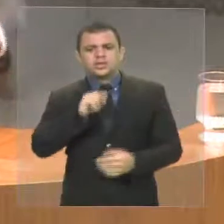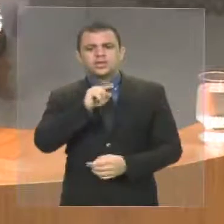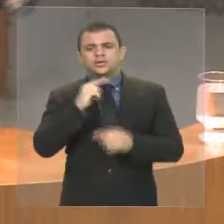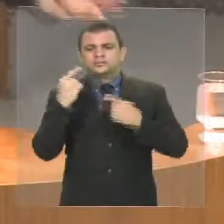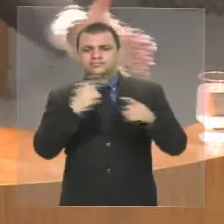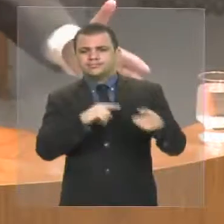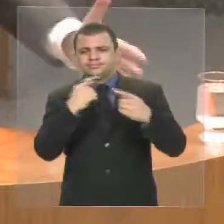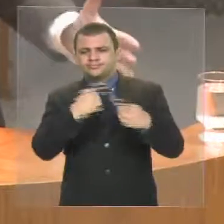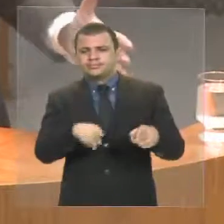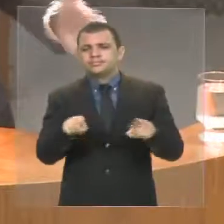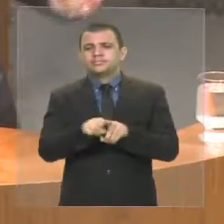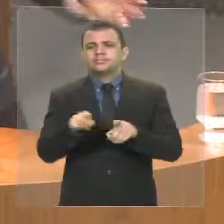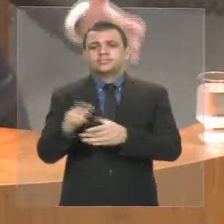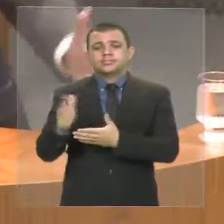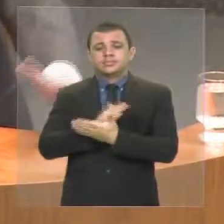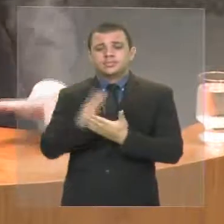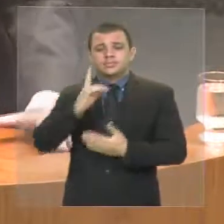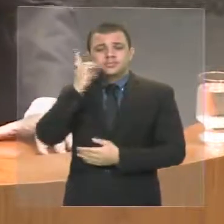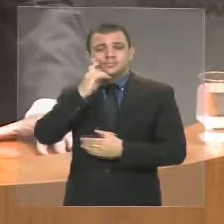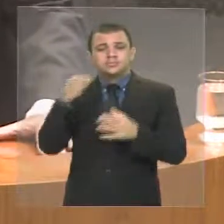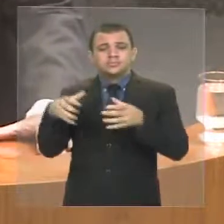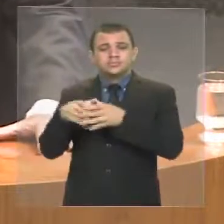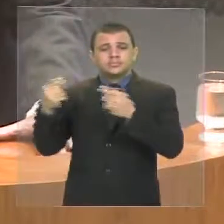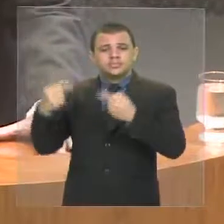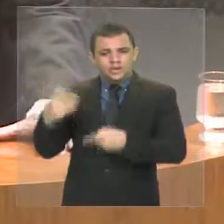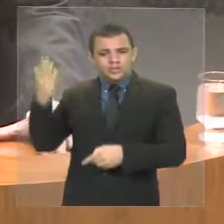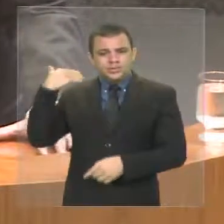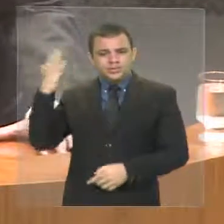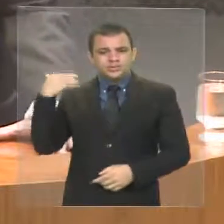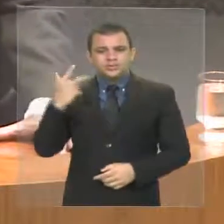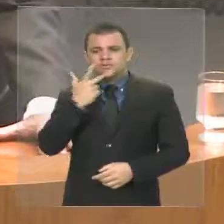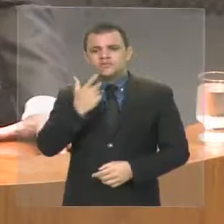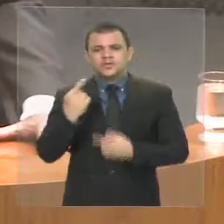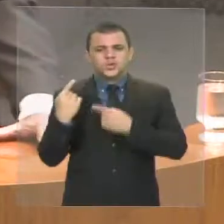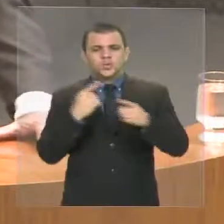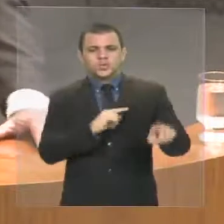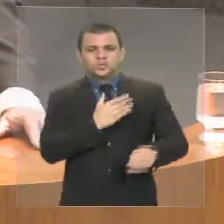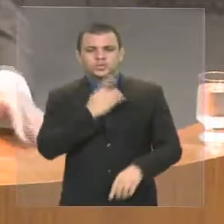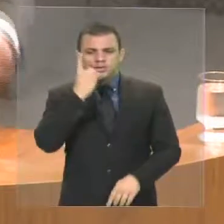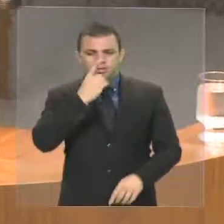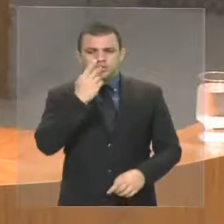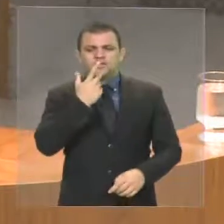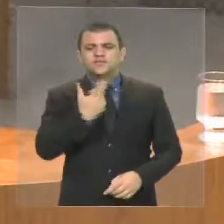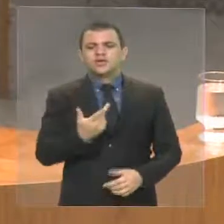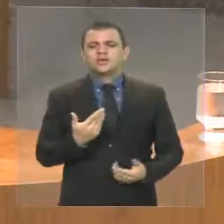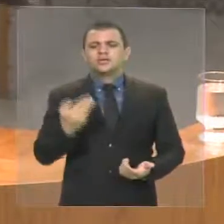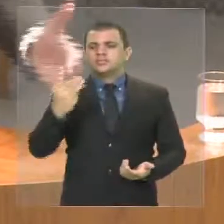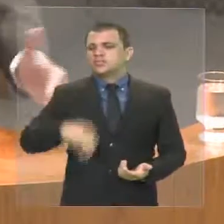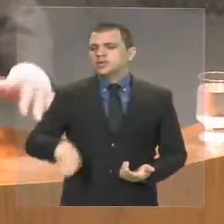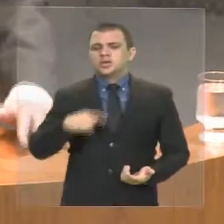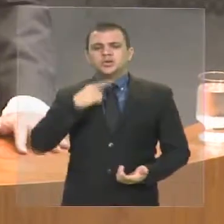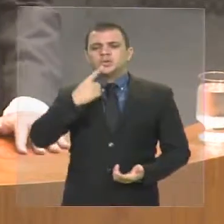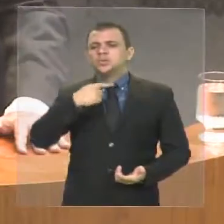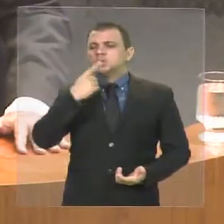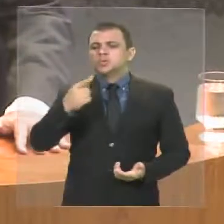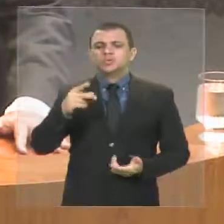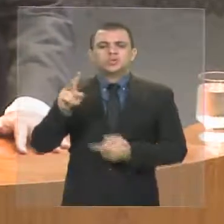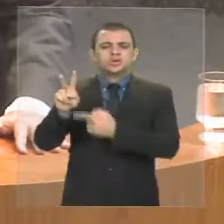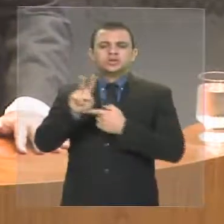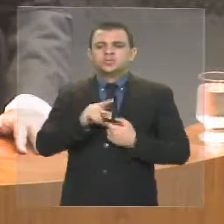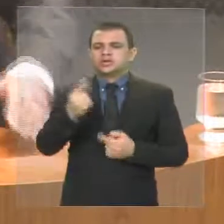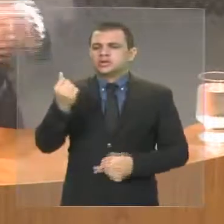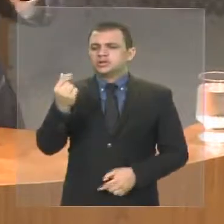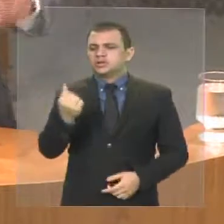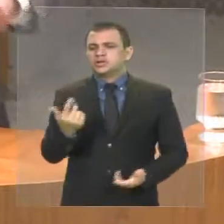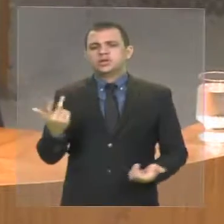criticado até pelos deputados de oposição de então, que diziam que o Maranhão não tinha capacidade de se endividar, que